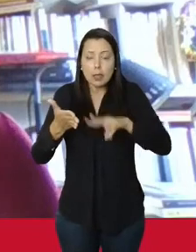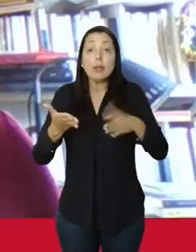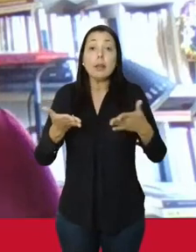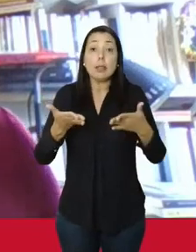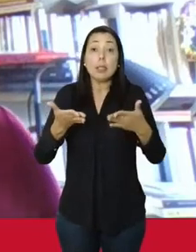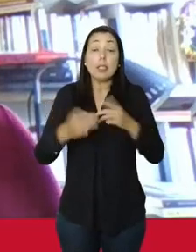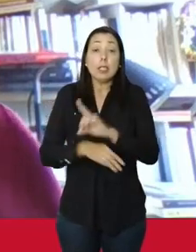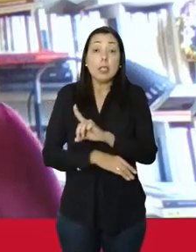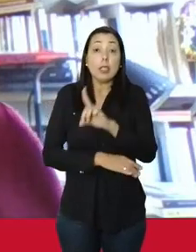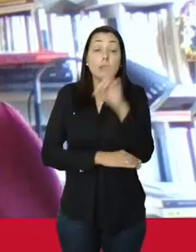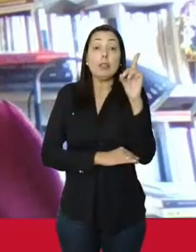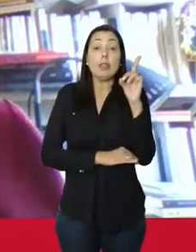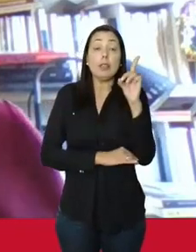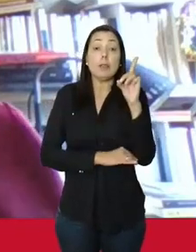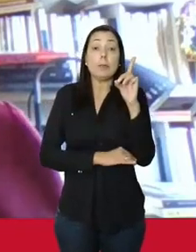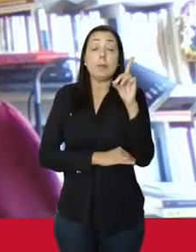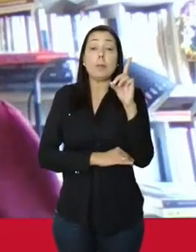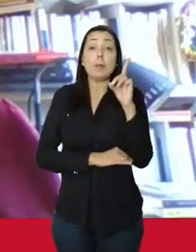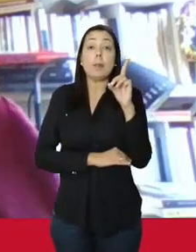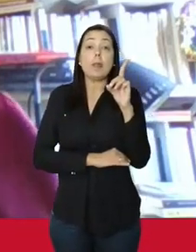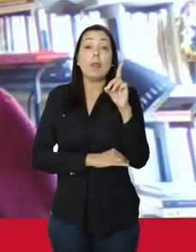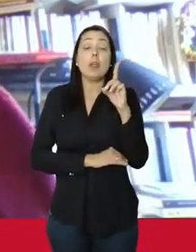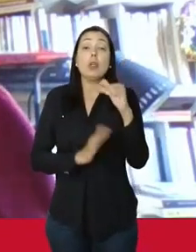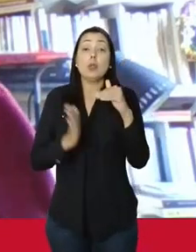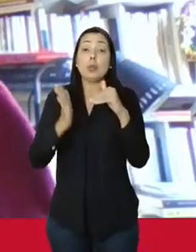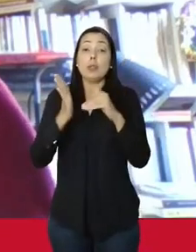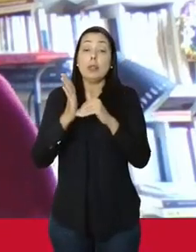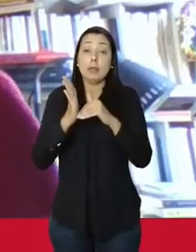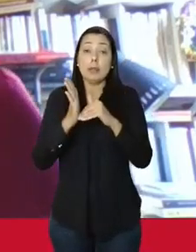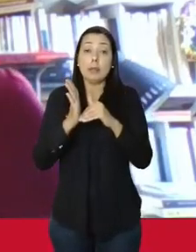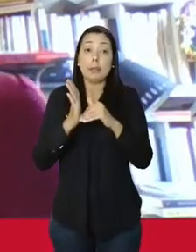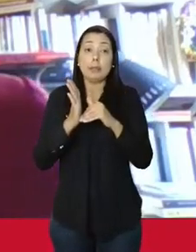E o dia do Senado Federal,